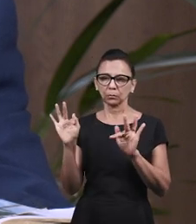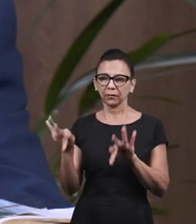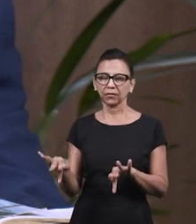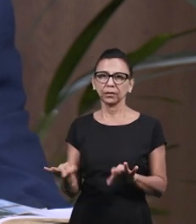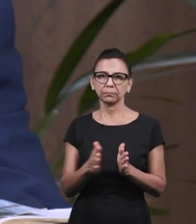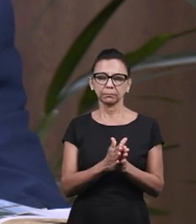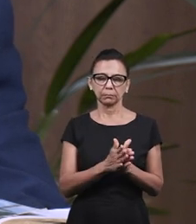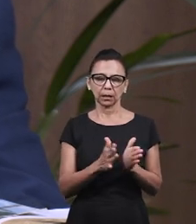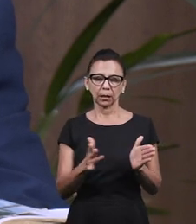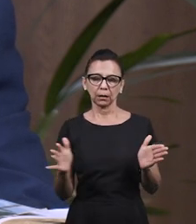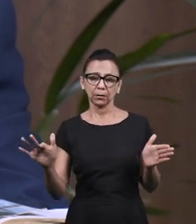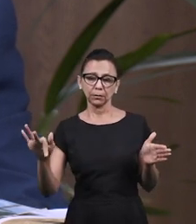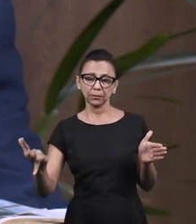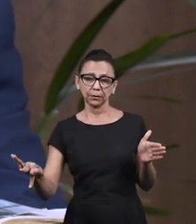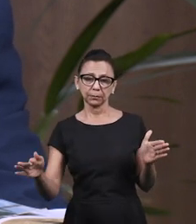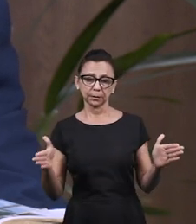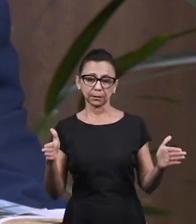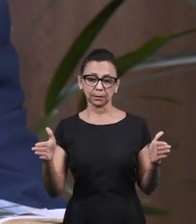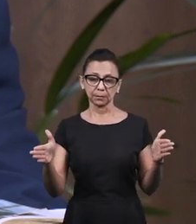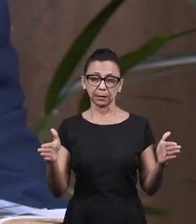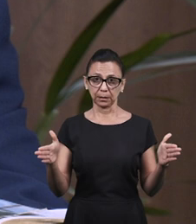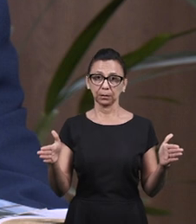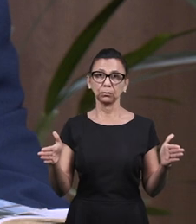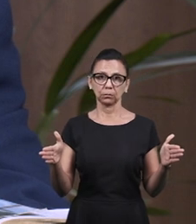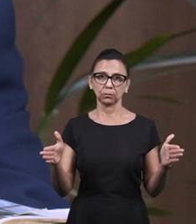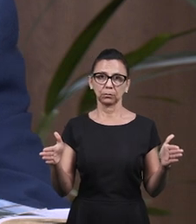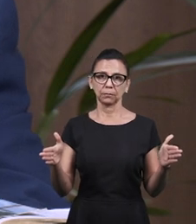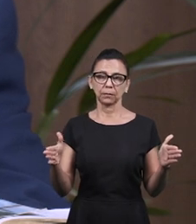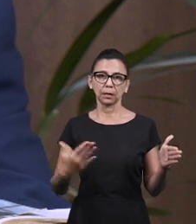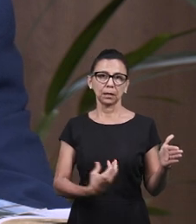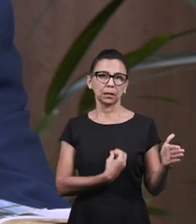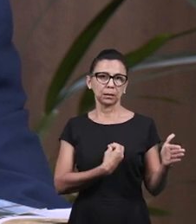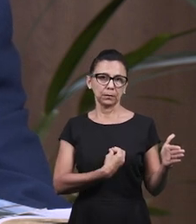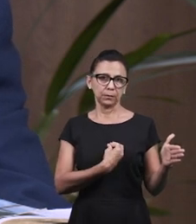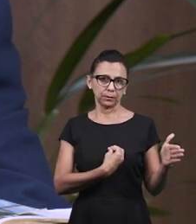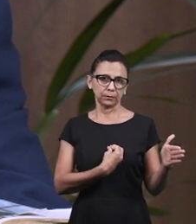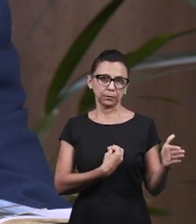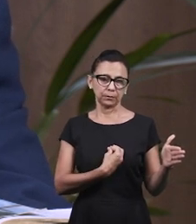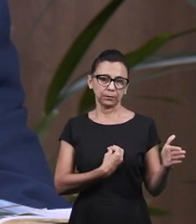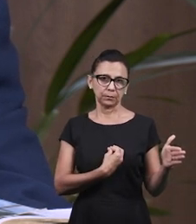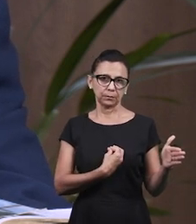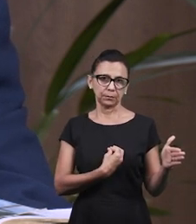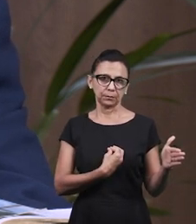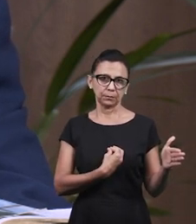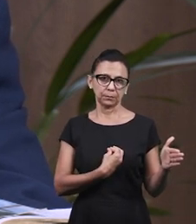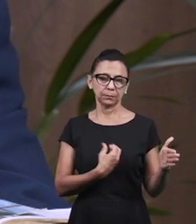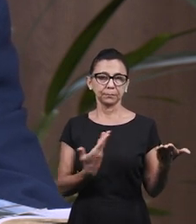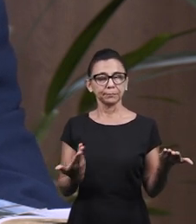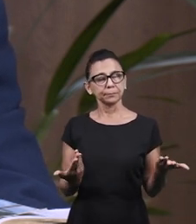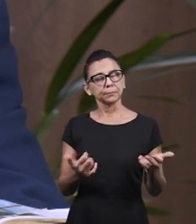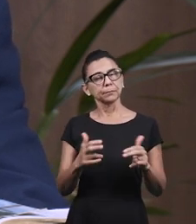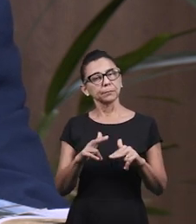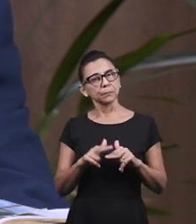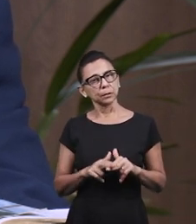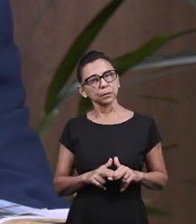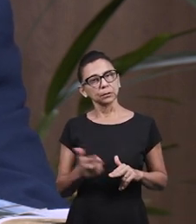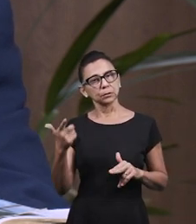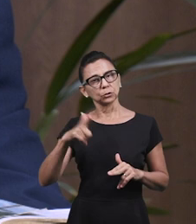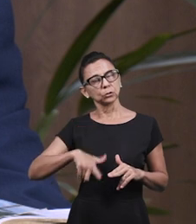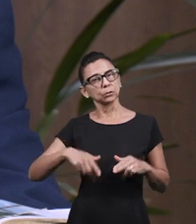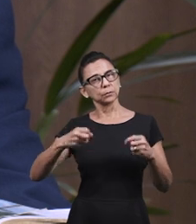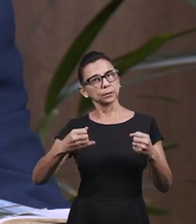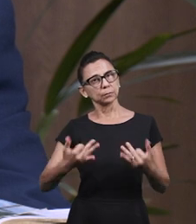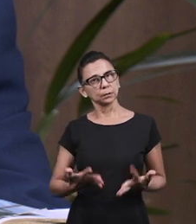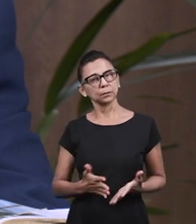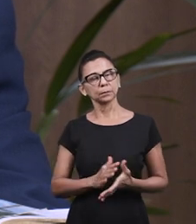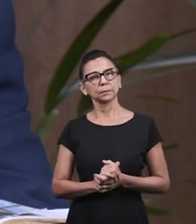fim e é onde o homem exerce a sua vida, num determinado período de tempo. Por isso,